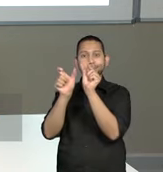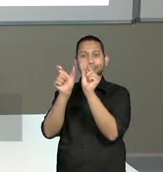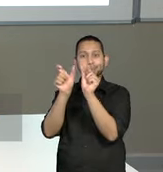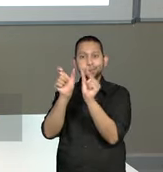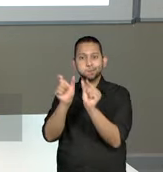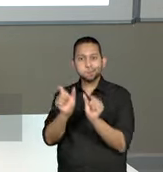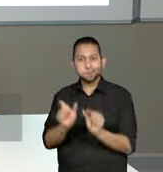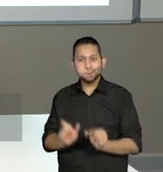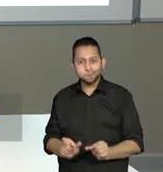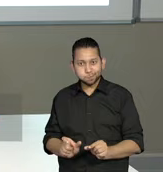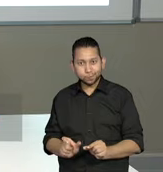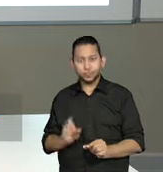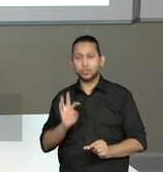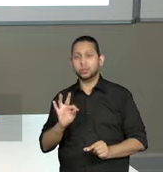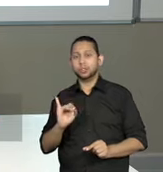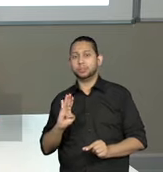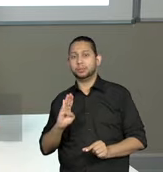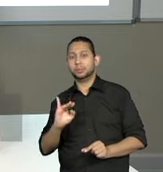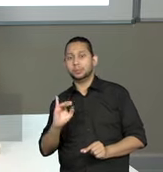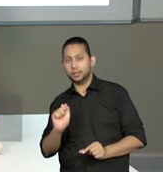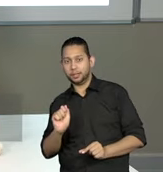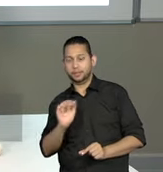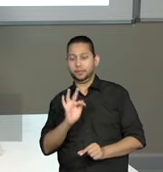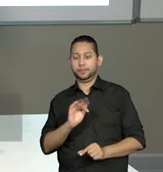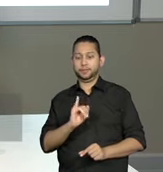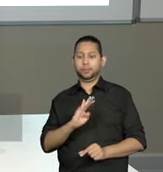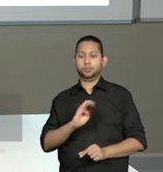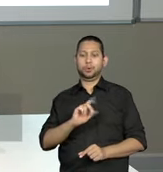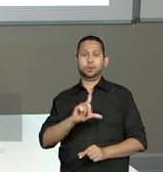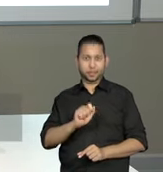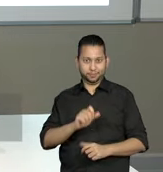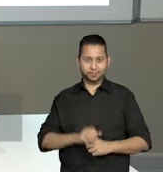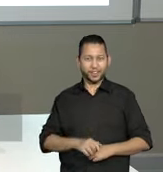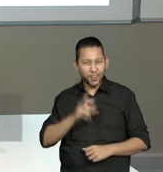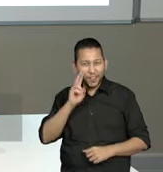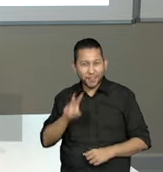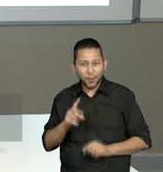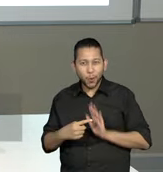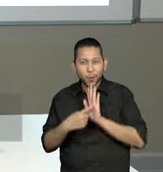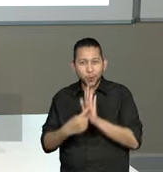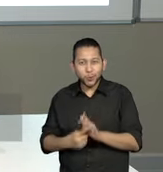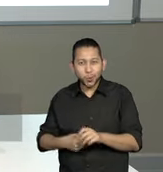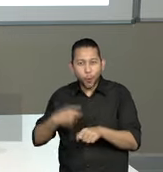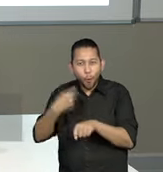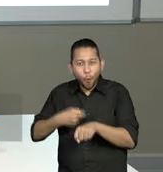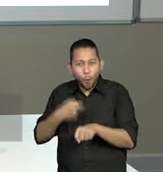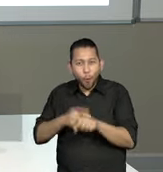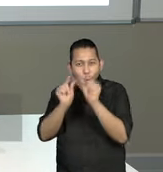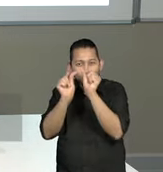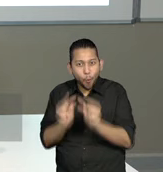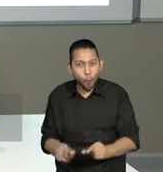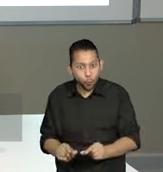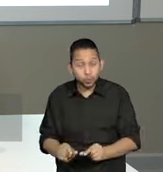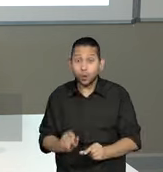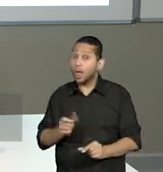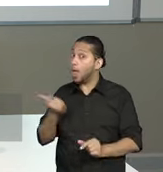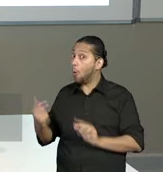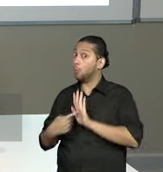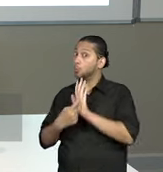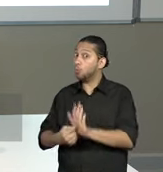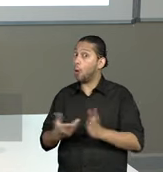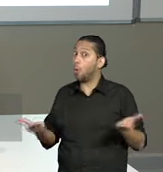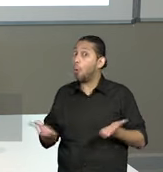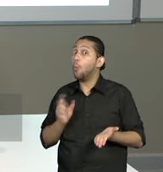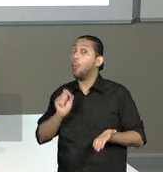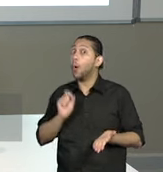inferior da sua perna. Todos esses ossos que eu falei até agora são longos.